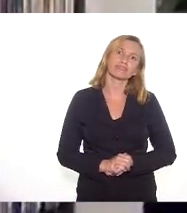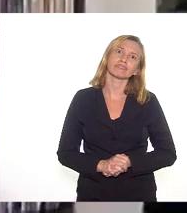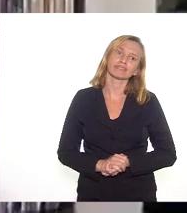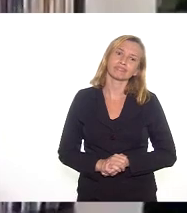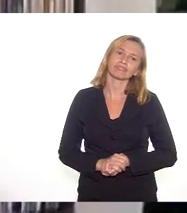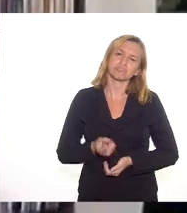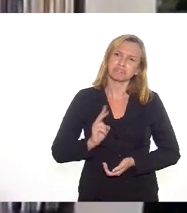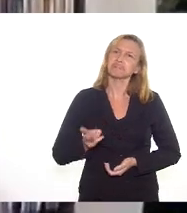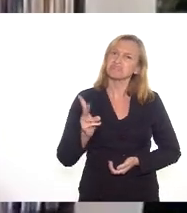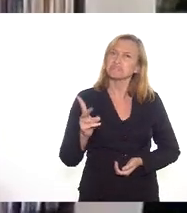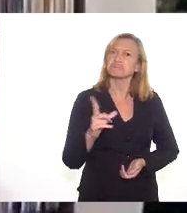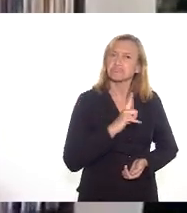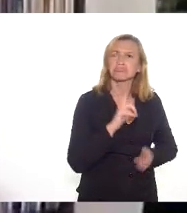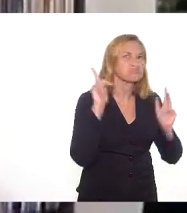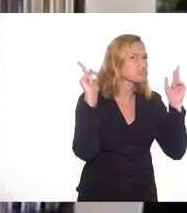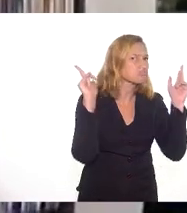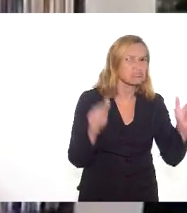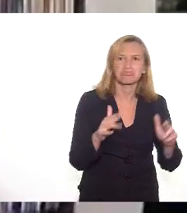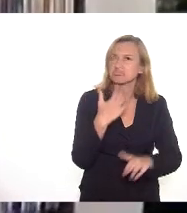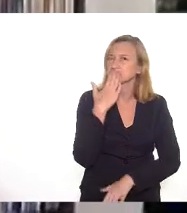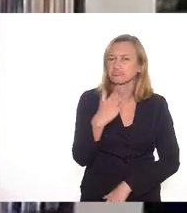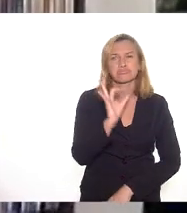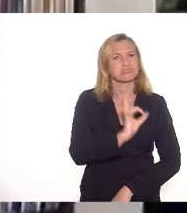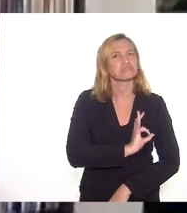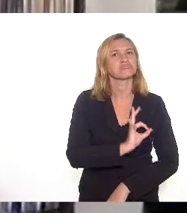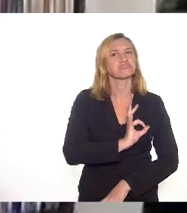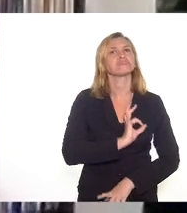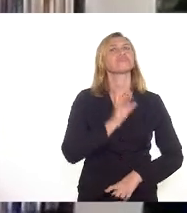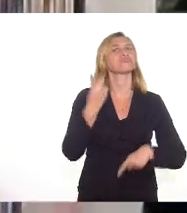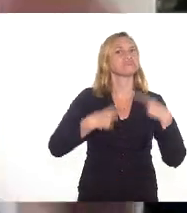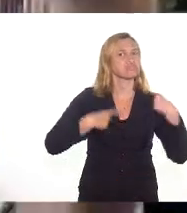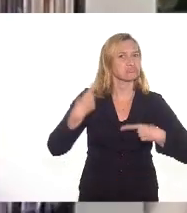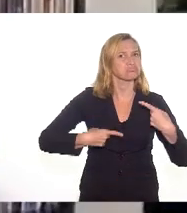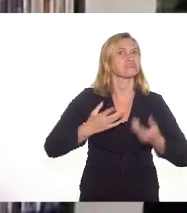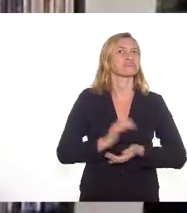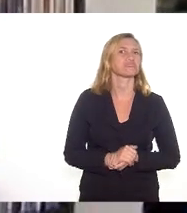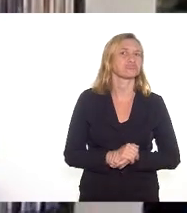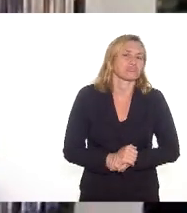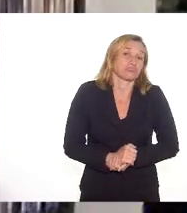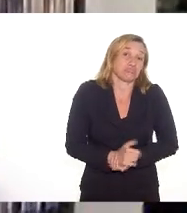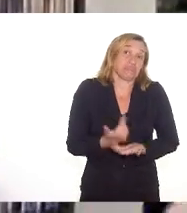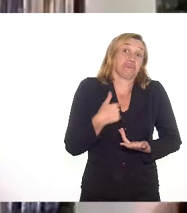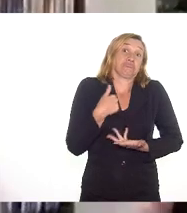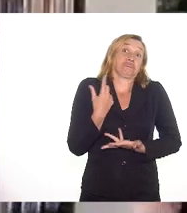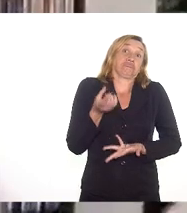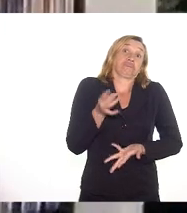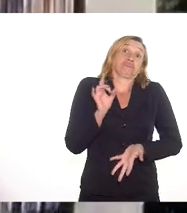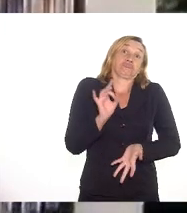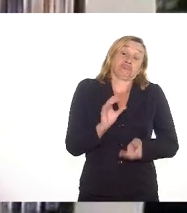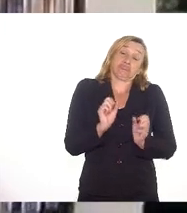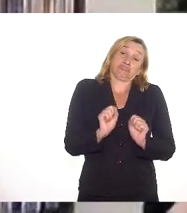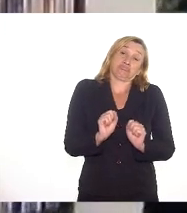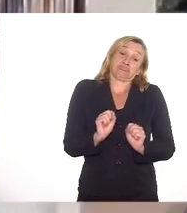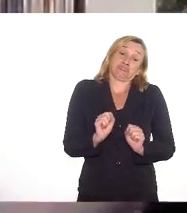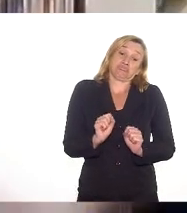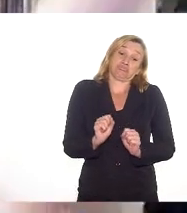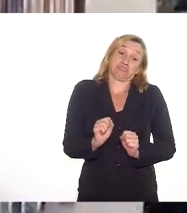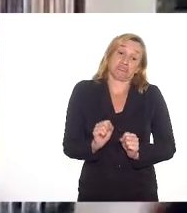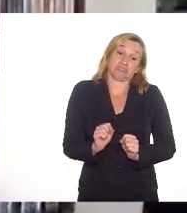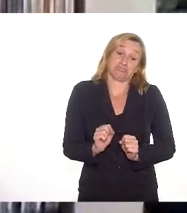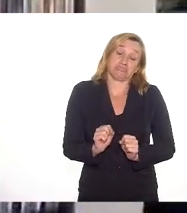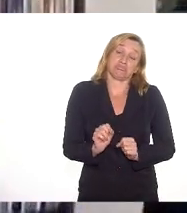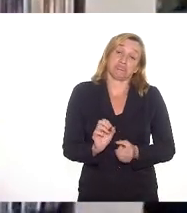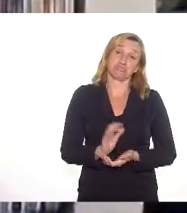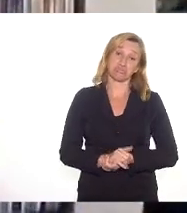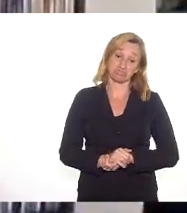continua existindo o mesmo tipo de política, eu só posso admitir a hipótese que por